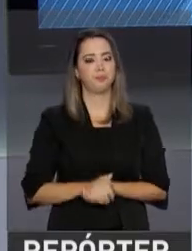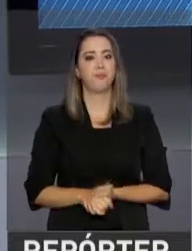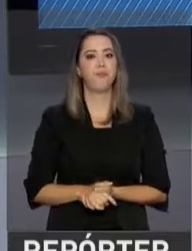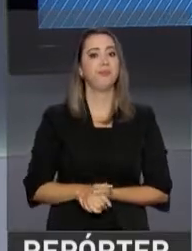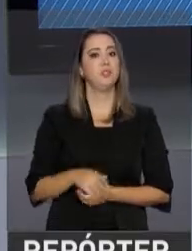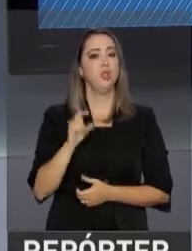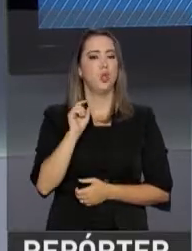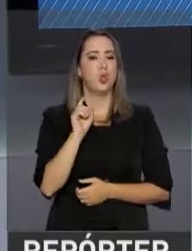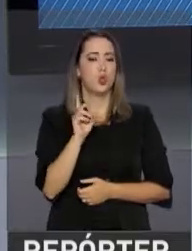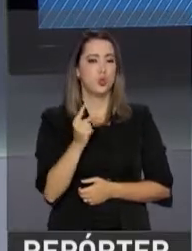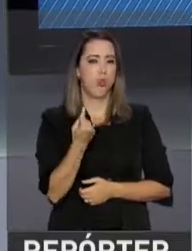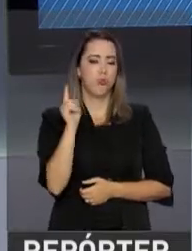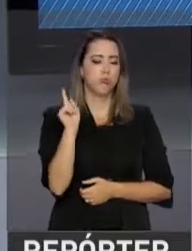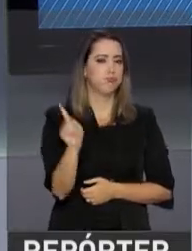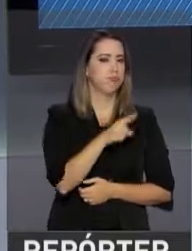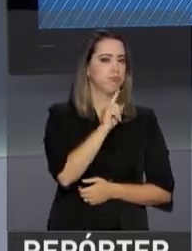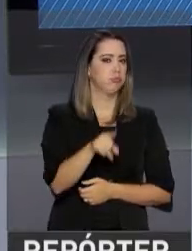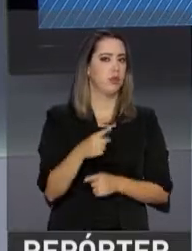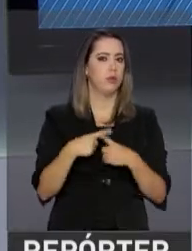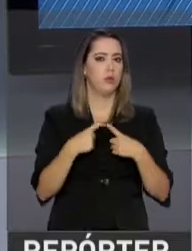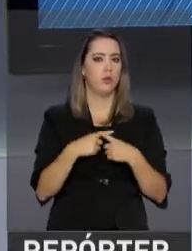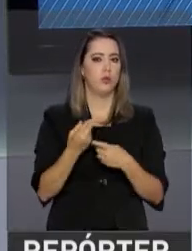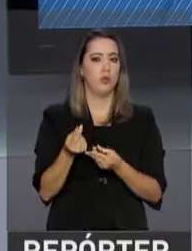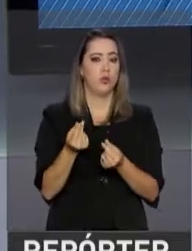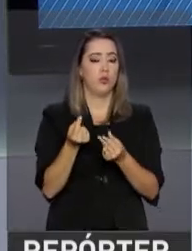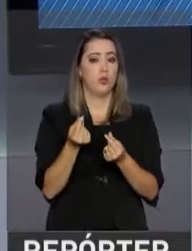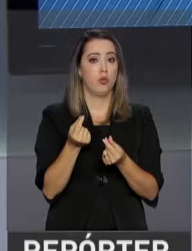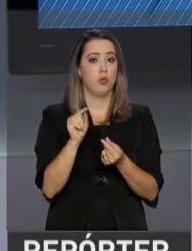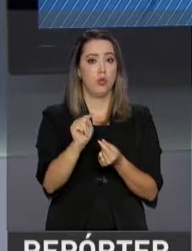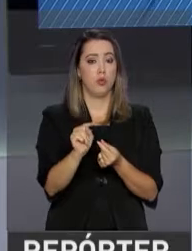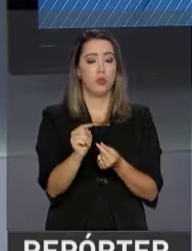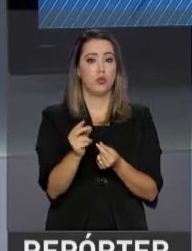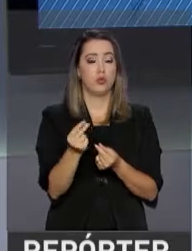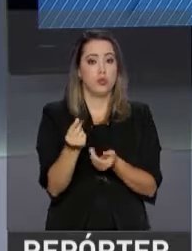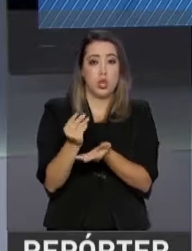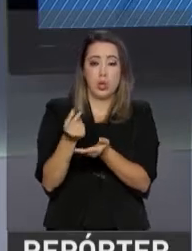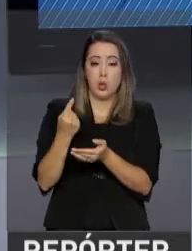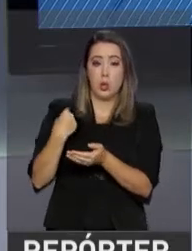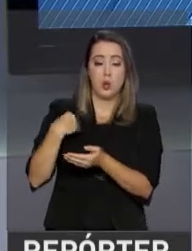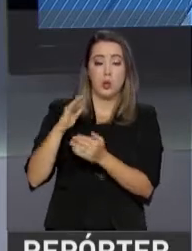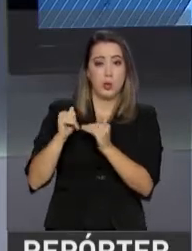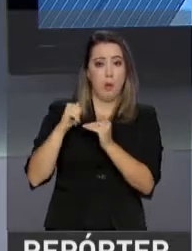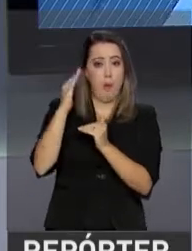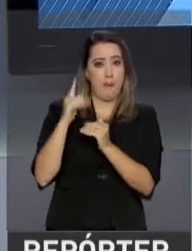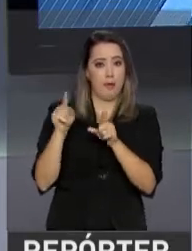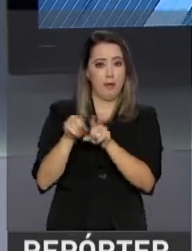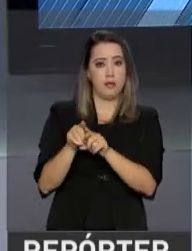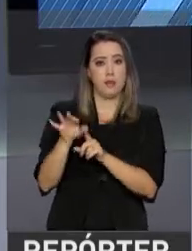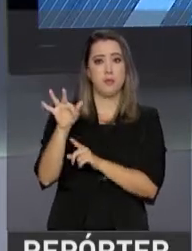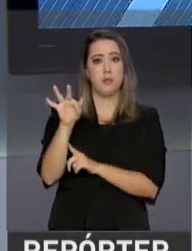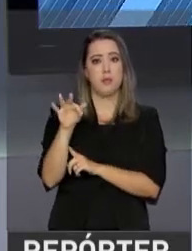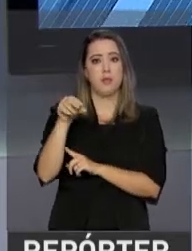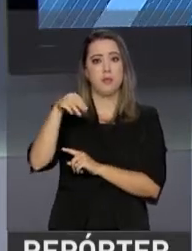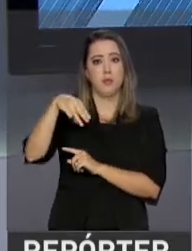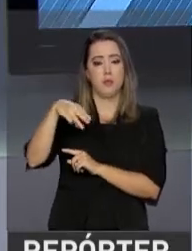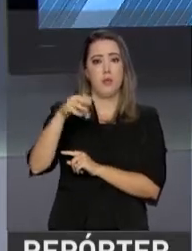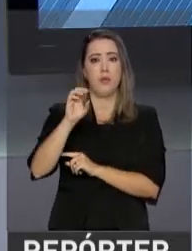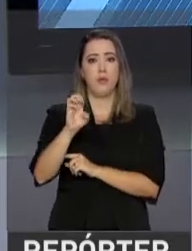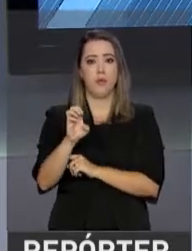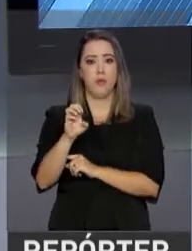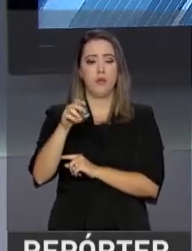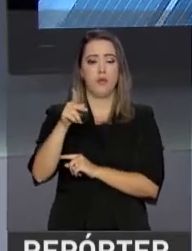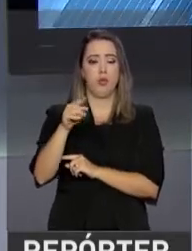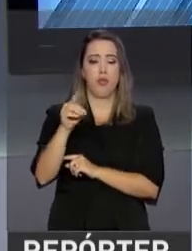houve apenas um veto relacionada ao relacionado ao recurso extra para o fundo de manutenção do ensino básico o